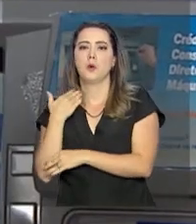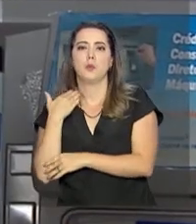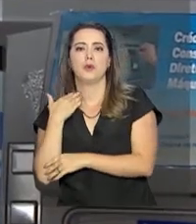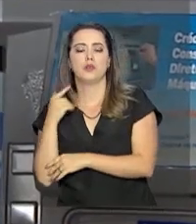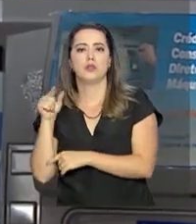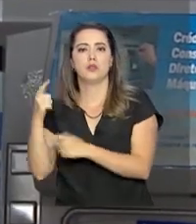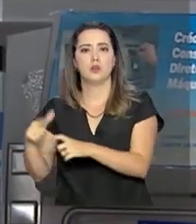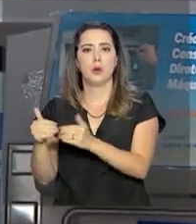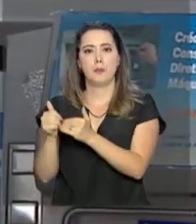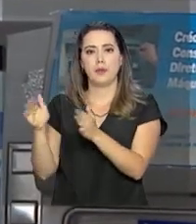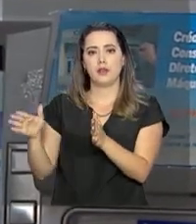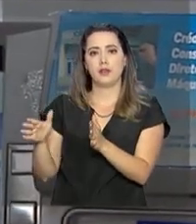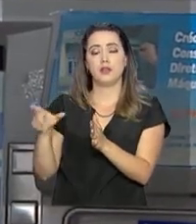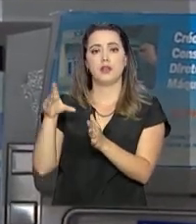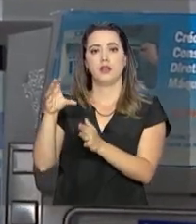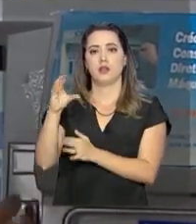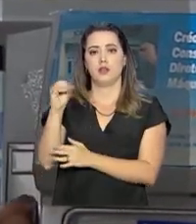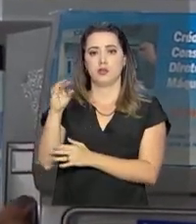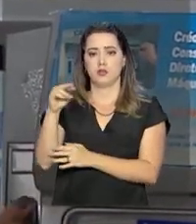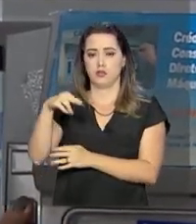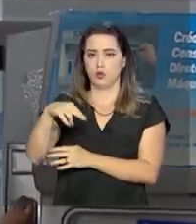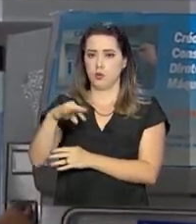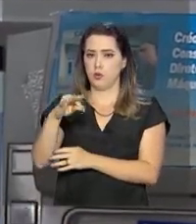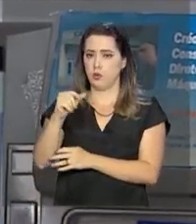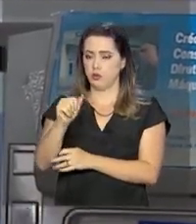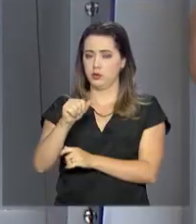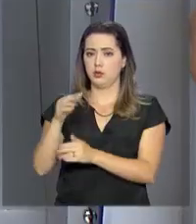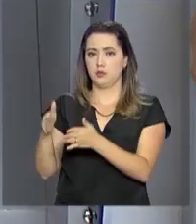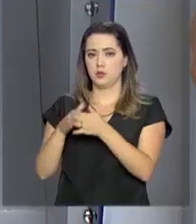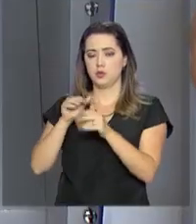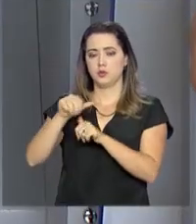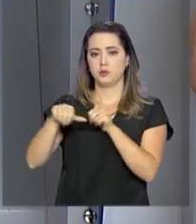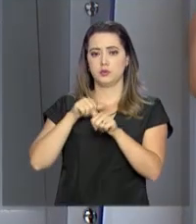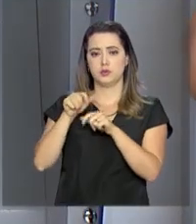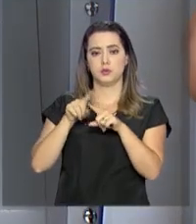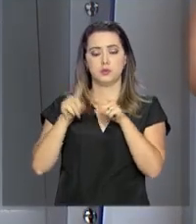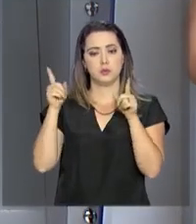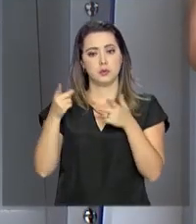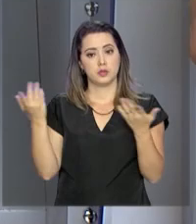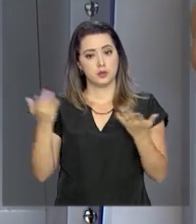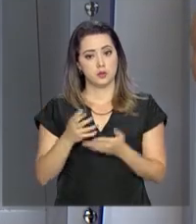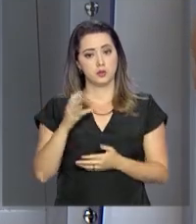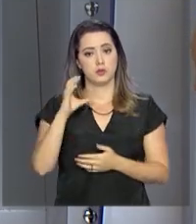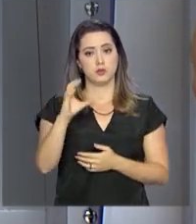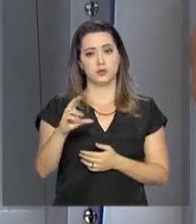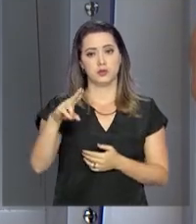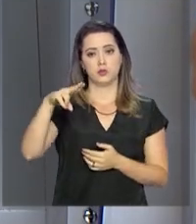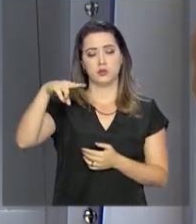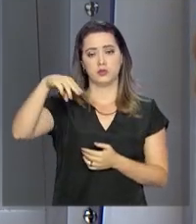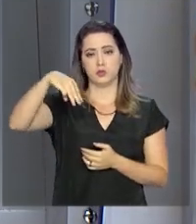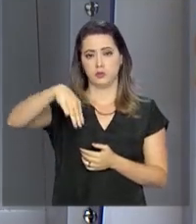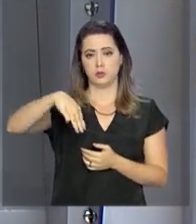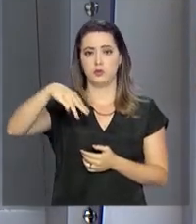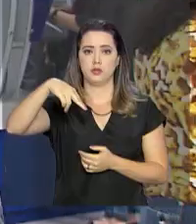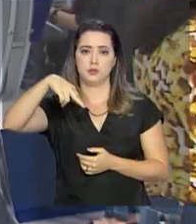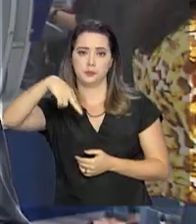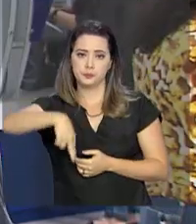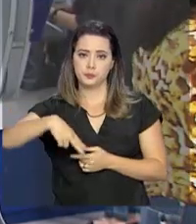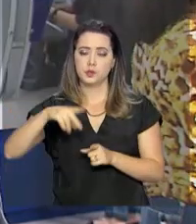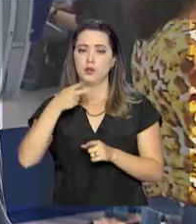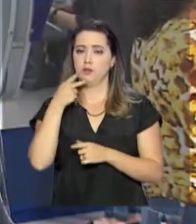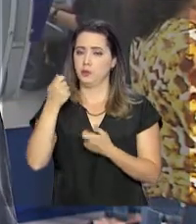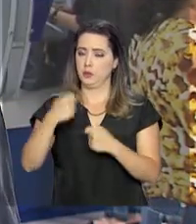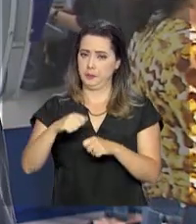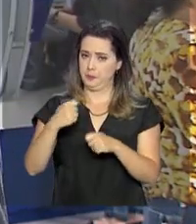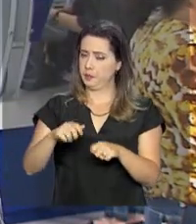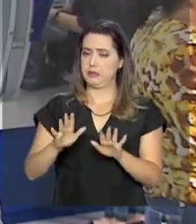agência onde foi aberta conta salário para pedir a mudança mas o conselho monetário nacional mudou essa regra agora